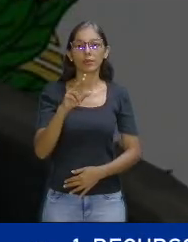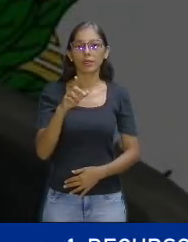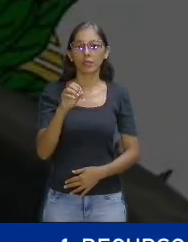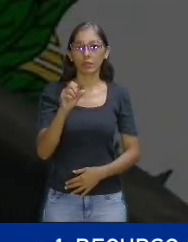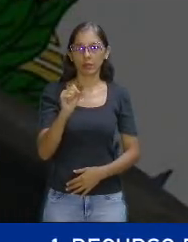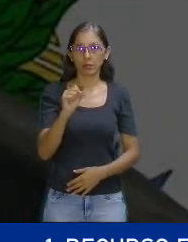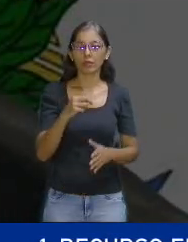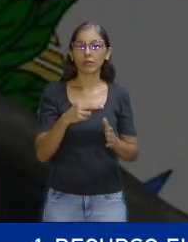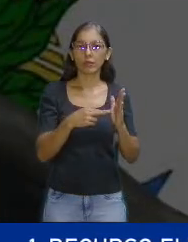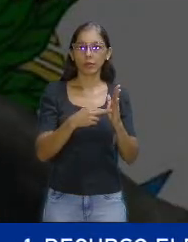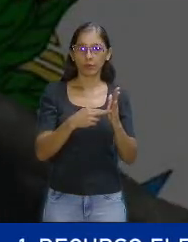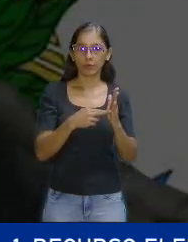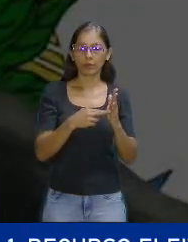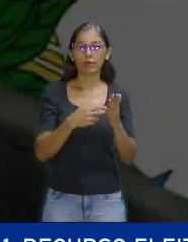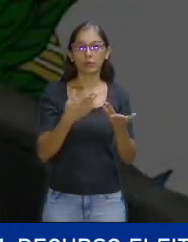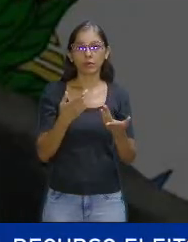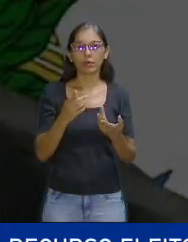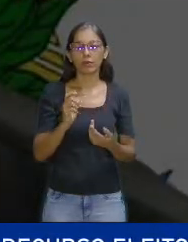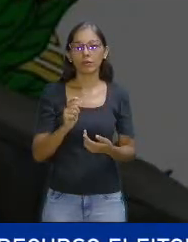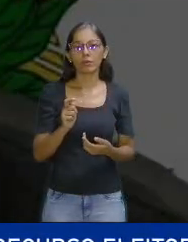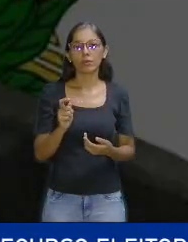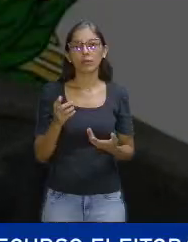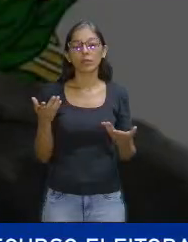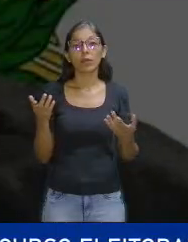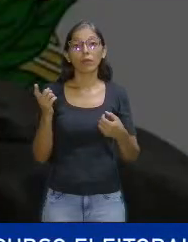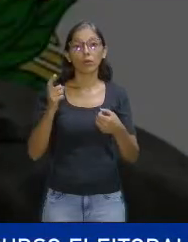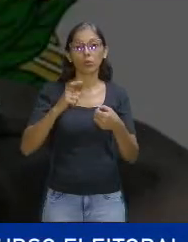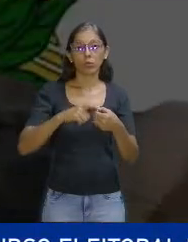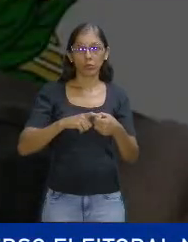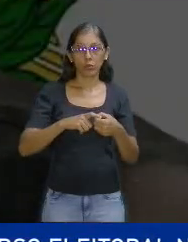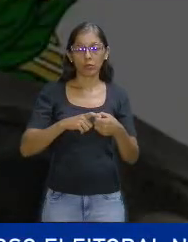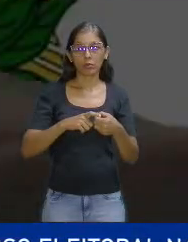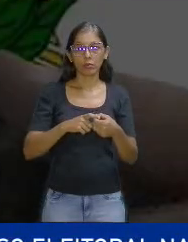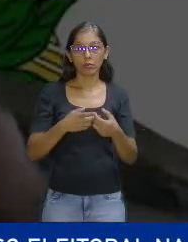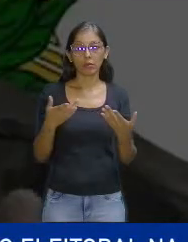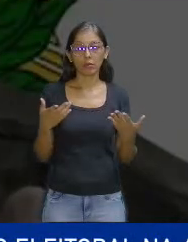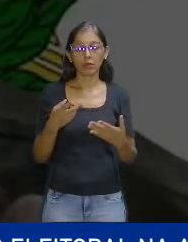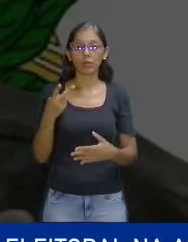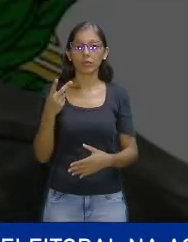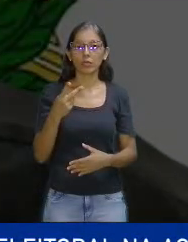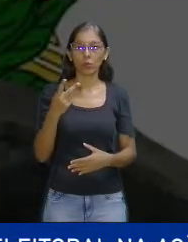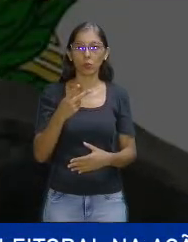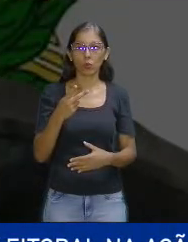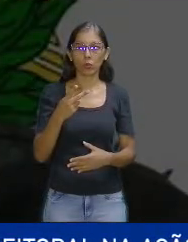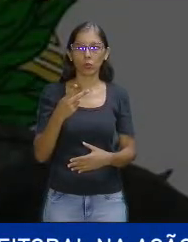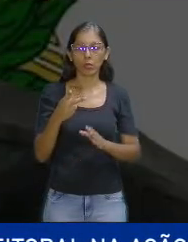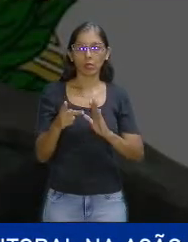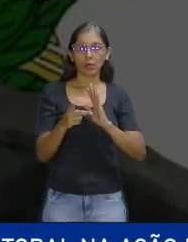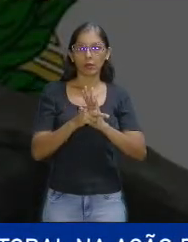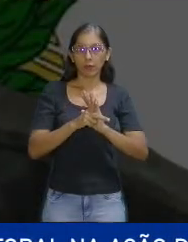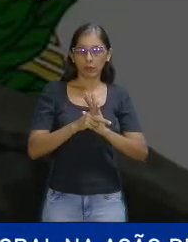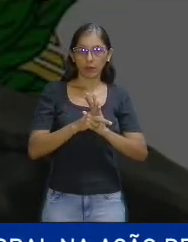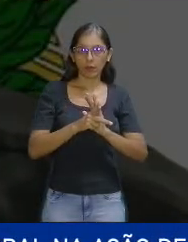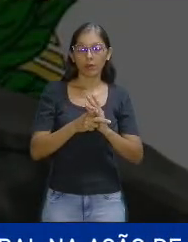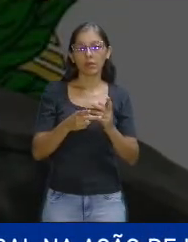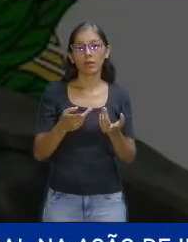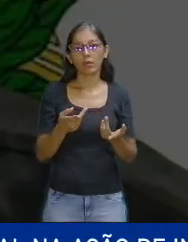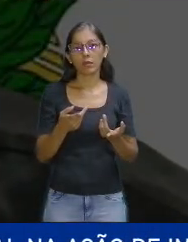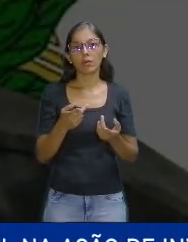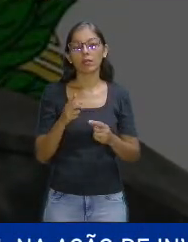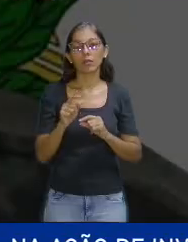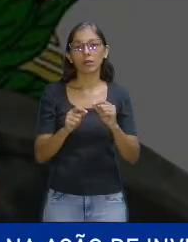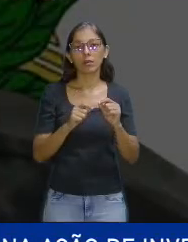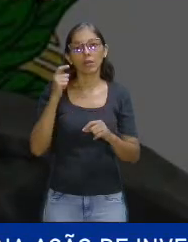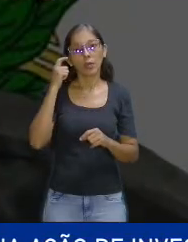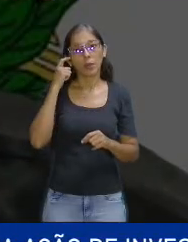ele vota no mérito hoje. Já esse segundo que eu vou fazer, eu penso que é a